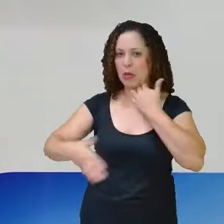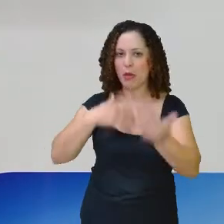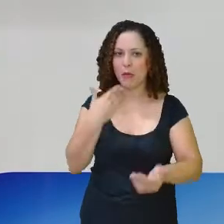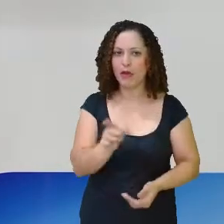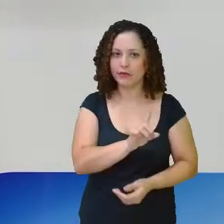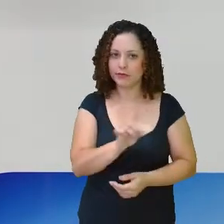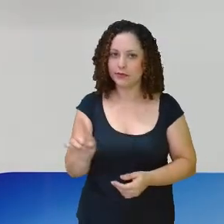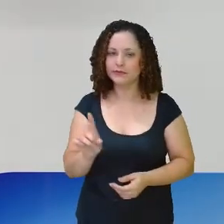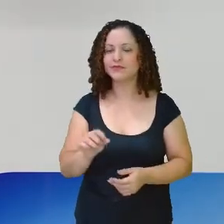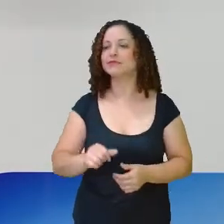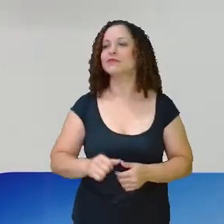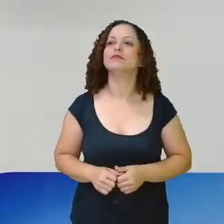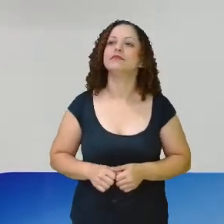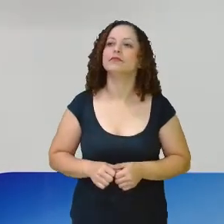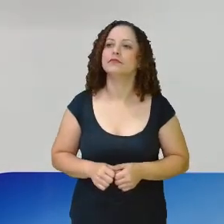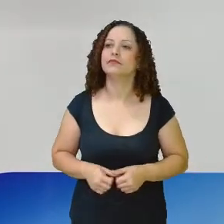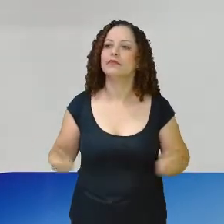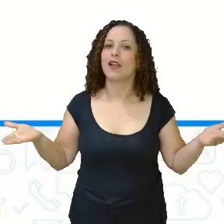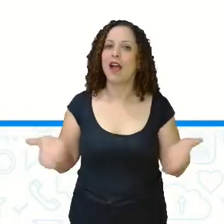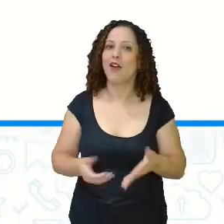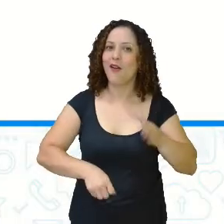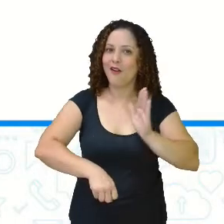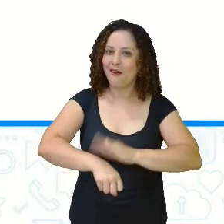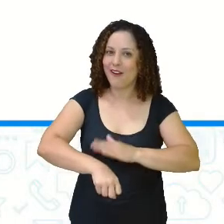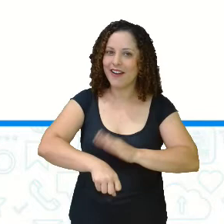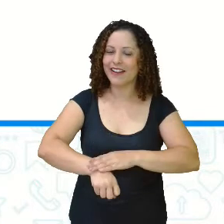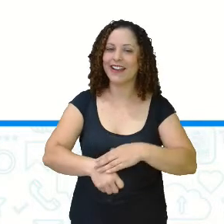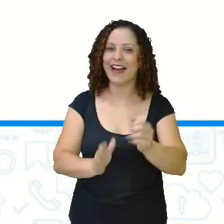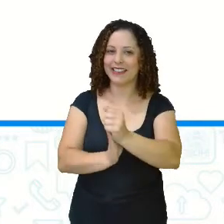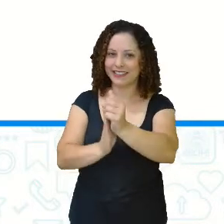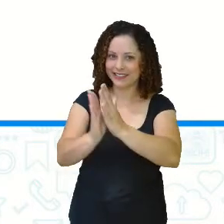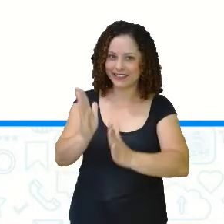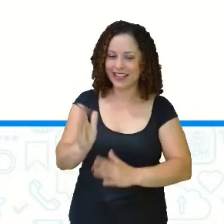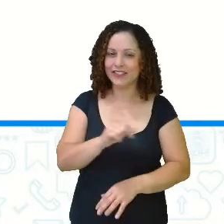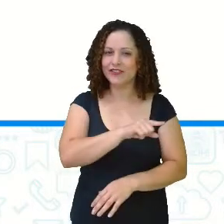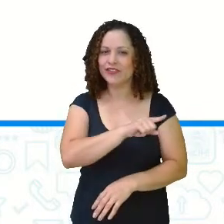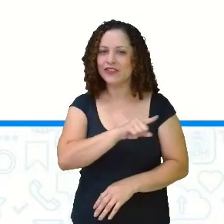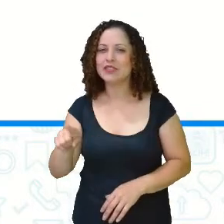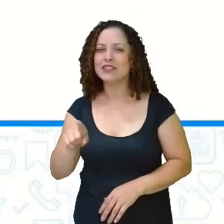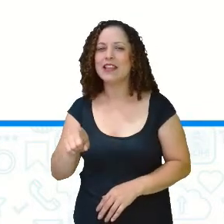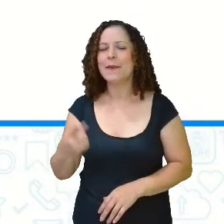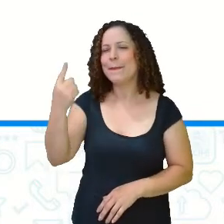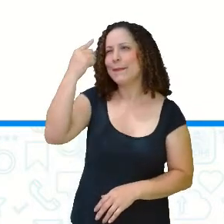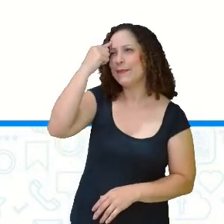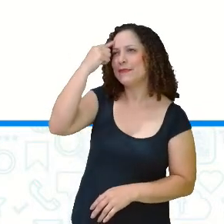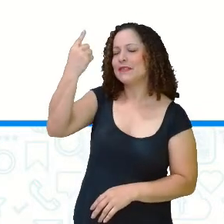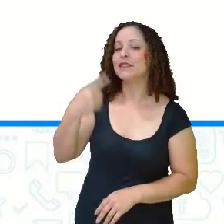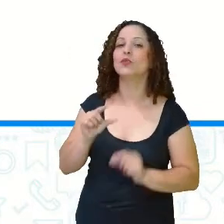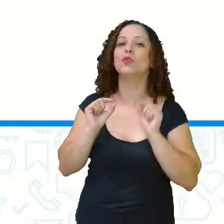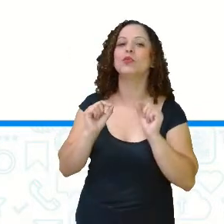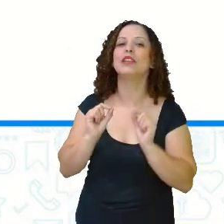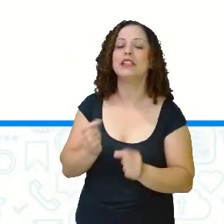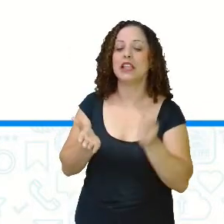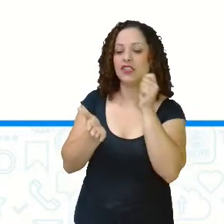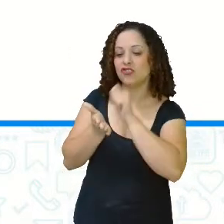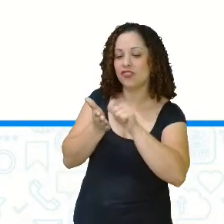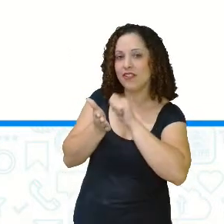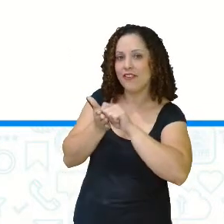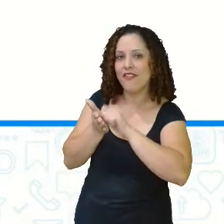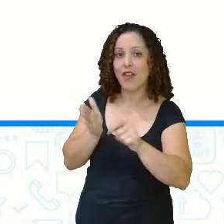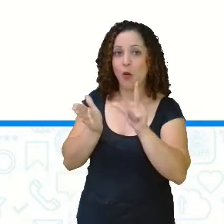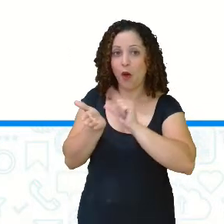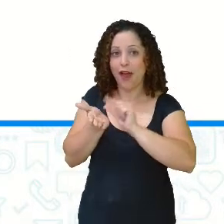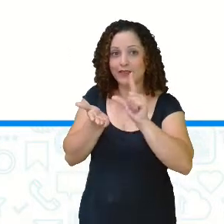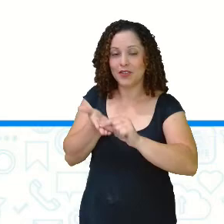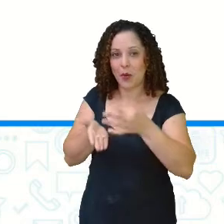tá? Então, olha só, tem hora da atividade. O que você acha de escrever um artigo de opinião